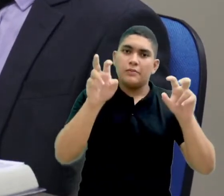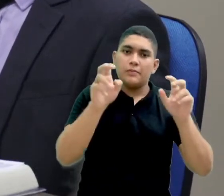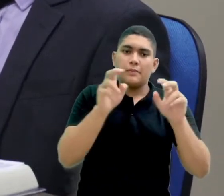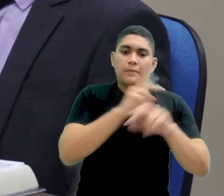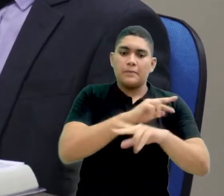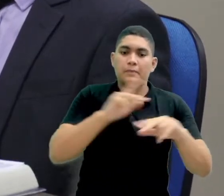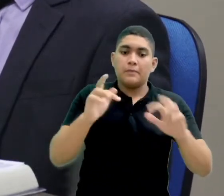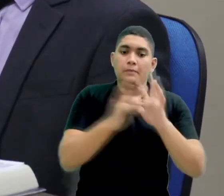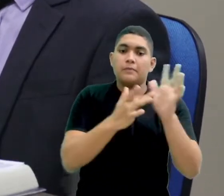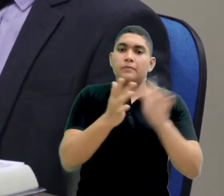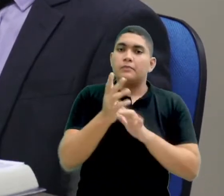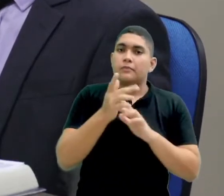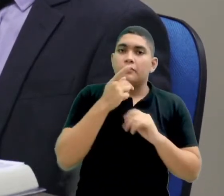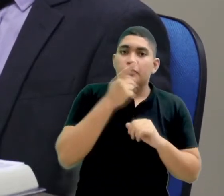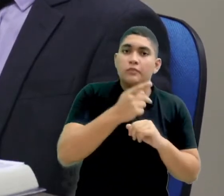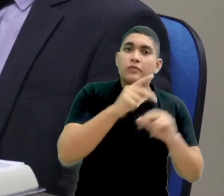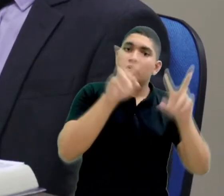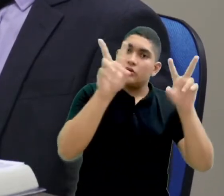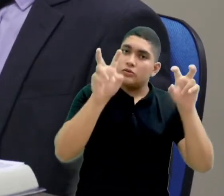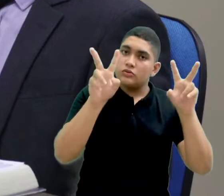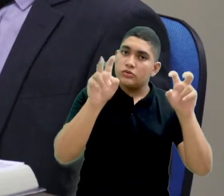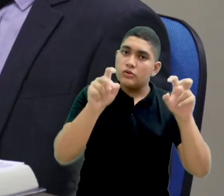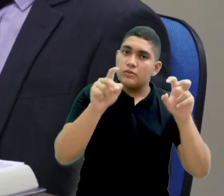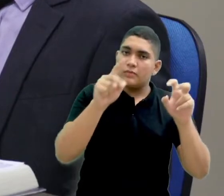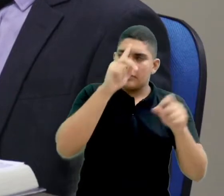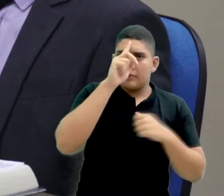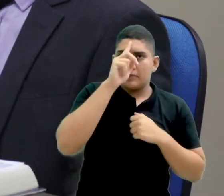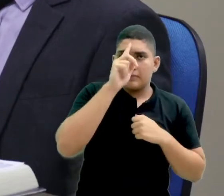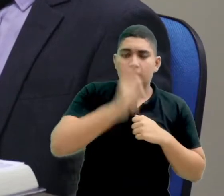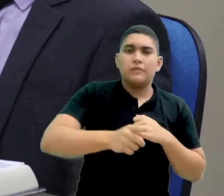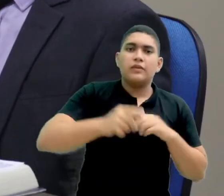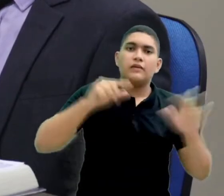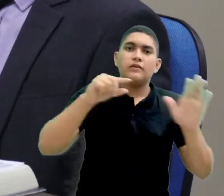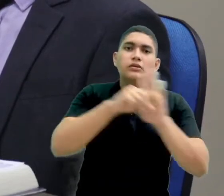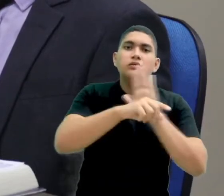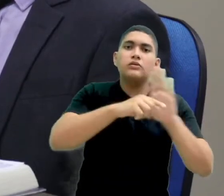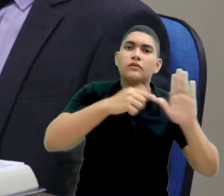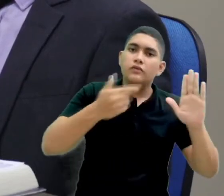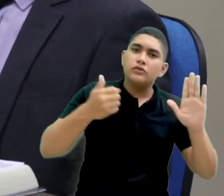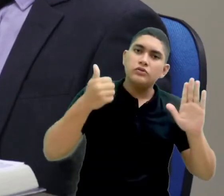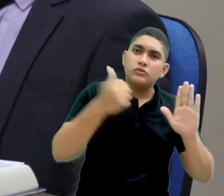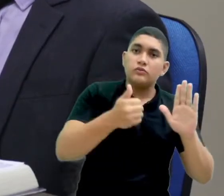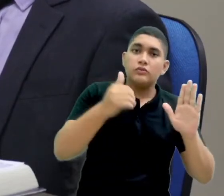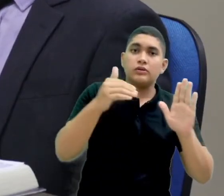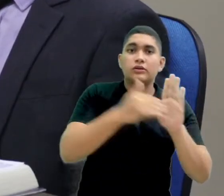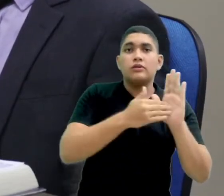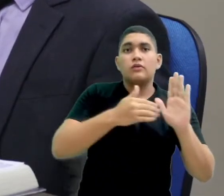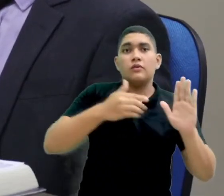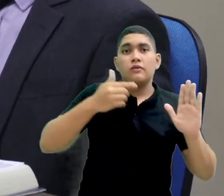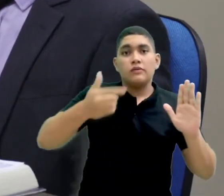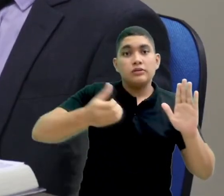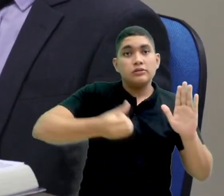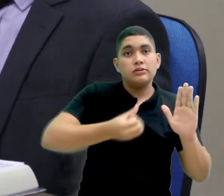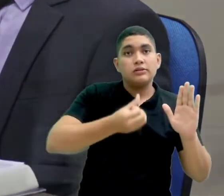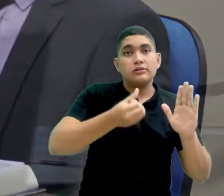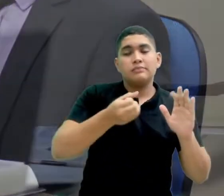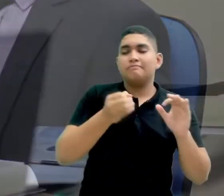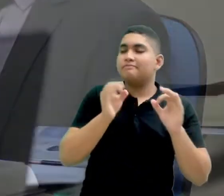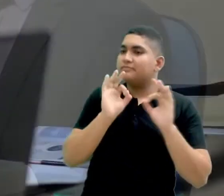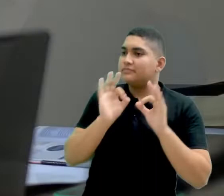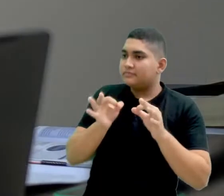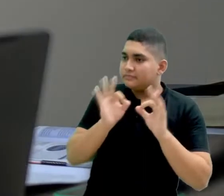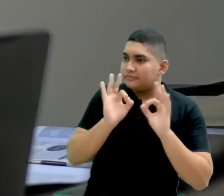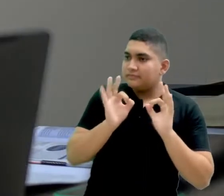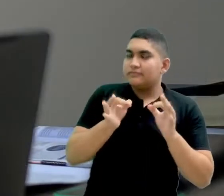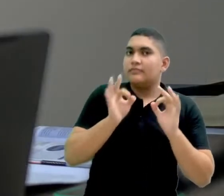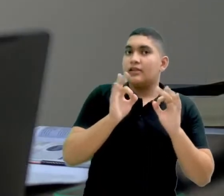desse mandamento nesses versículos que se seguem, do versículo 21 ao versículo 26. Muito bem. E